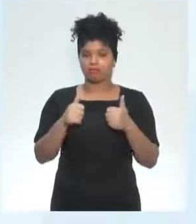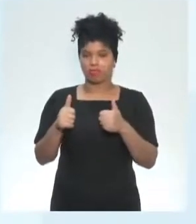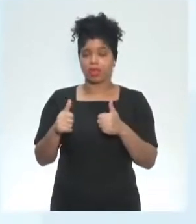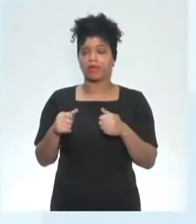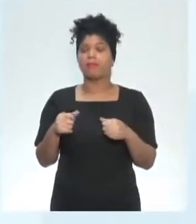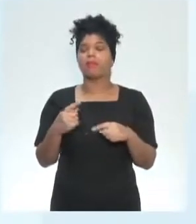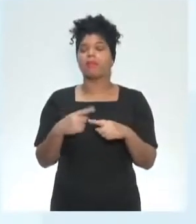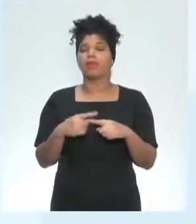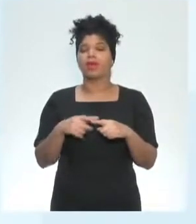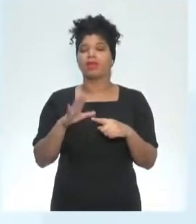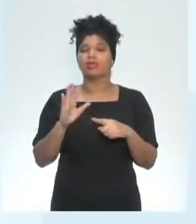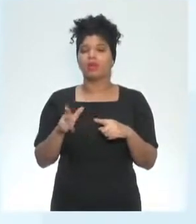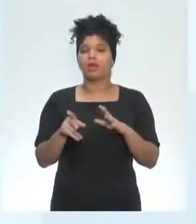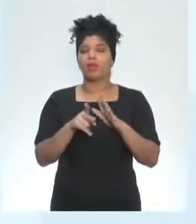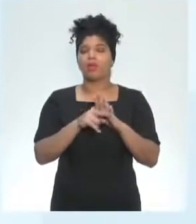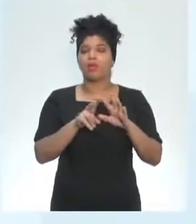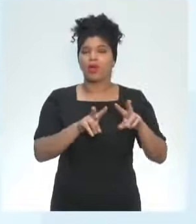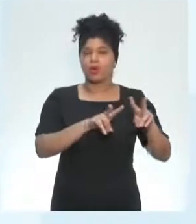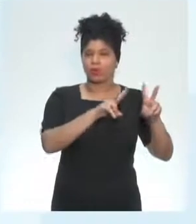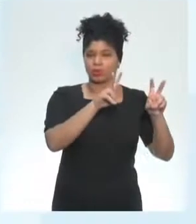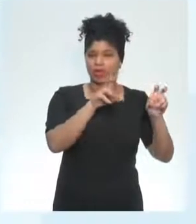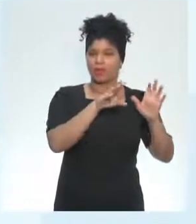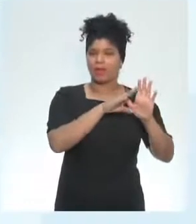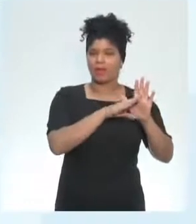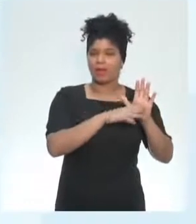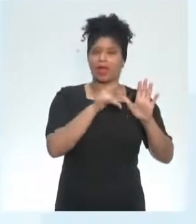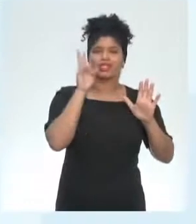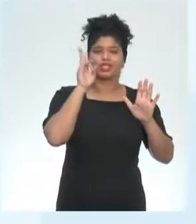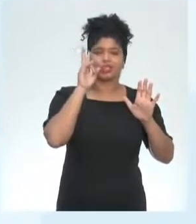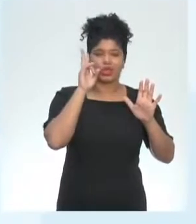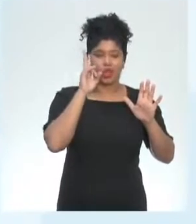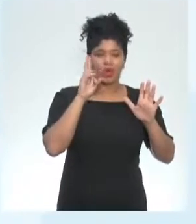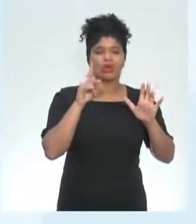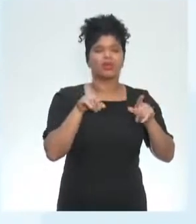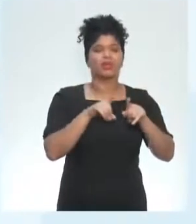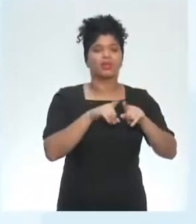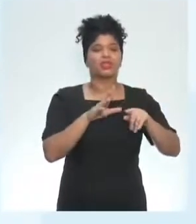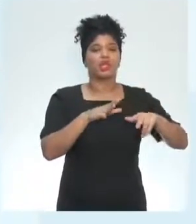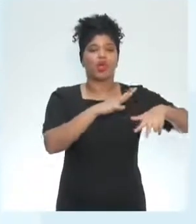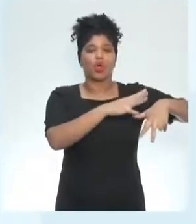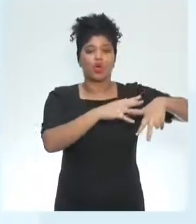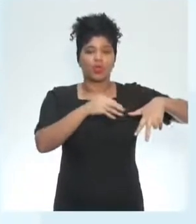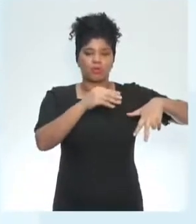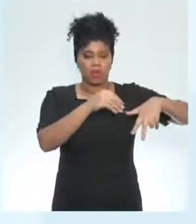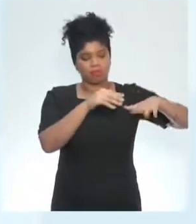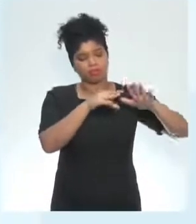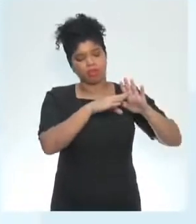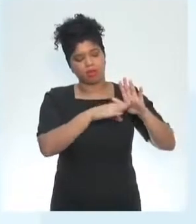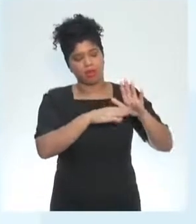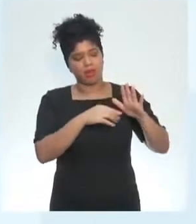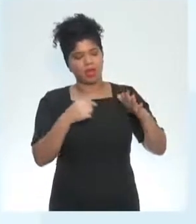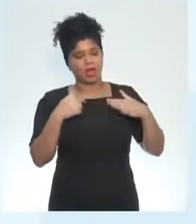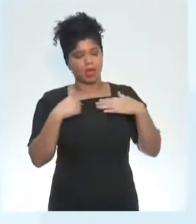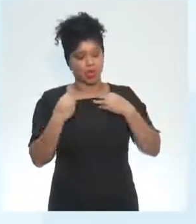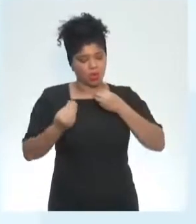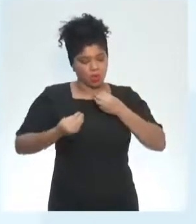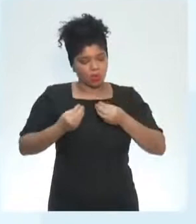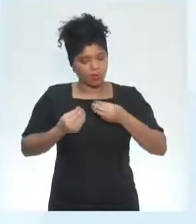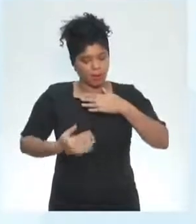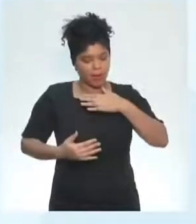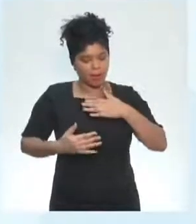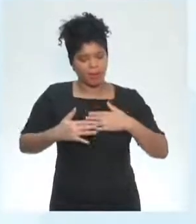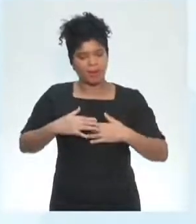acordo com tudo que está escrito ali, né, o proposto dentro do seu esquema coreográfico, né, ou do registro da sua partitura de dança, tá